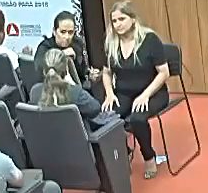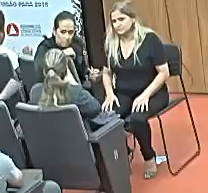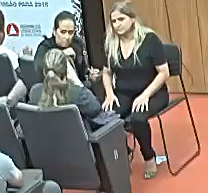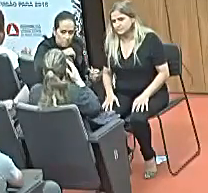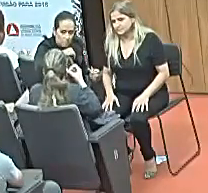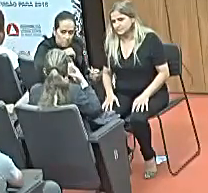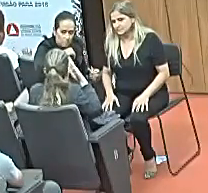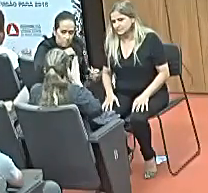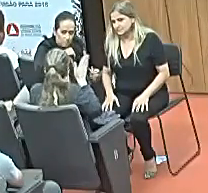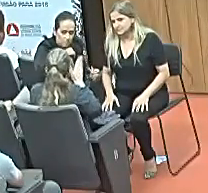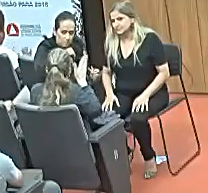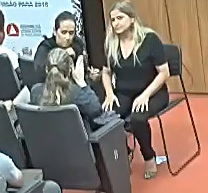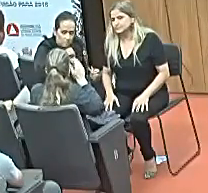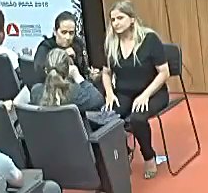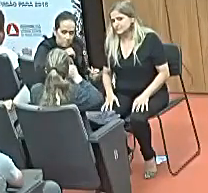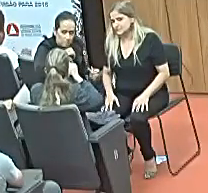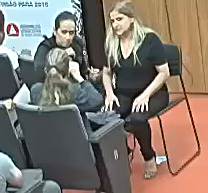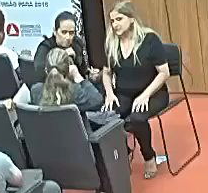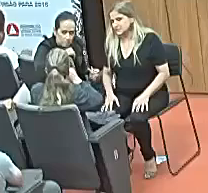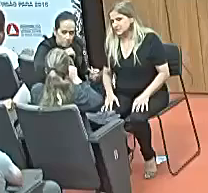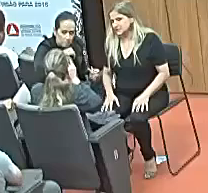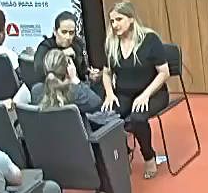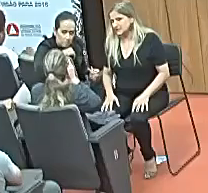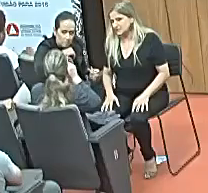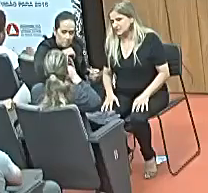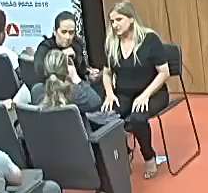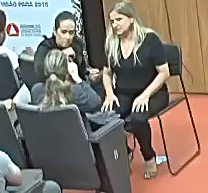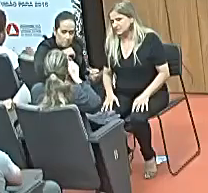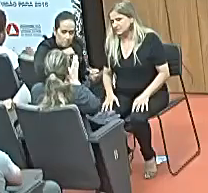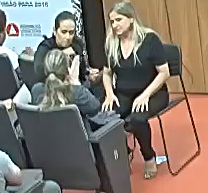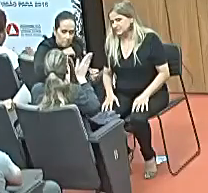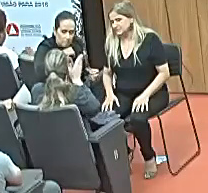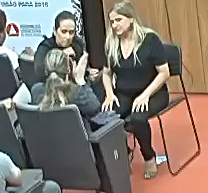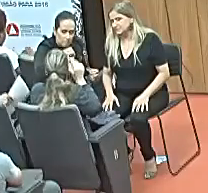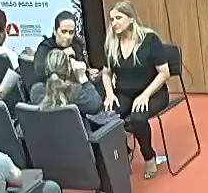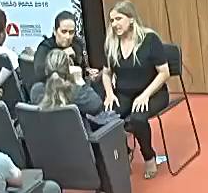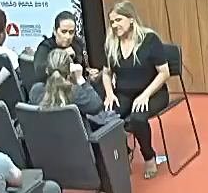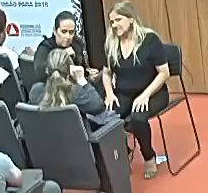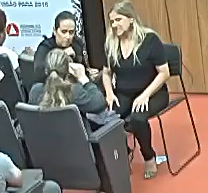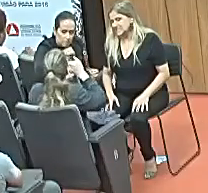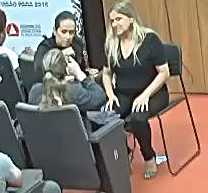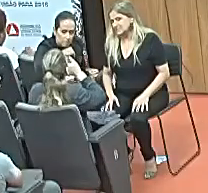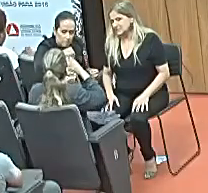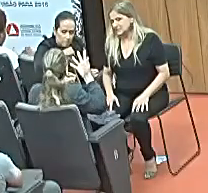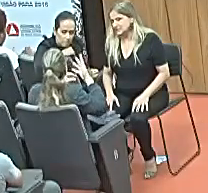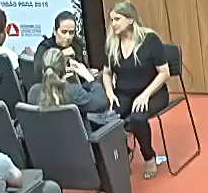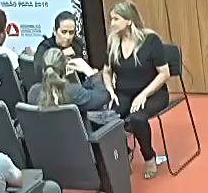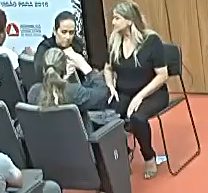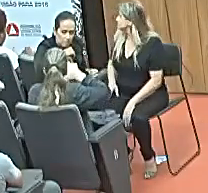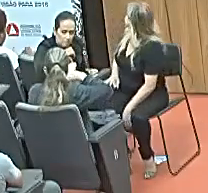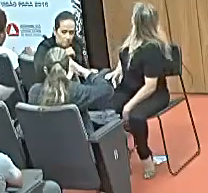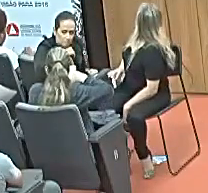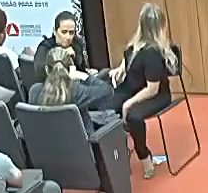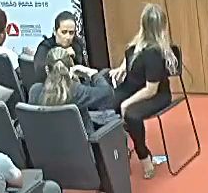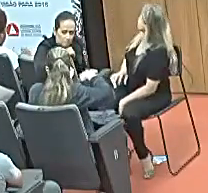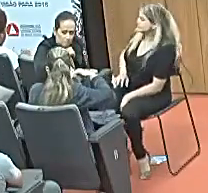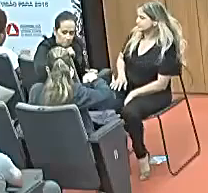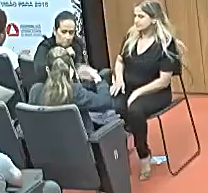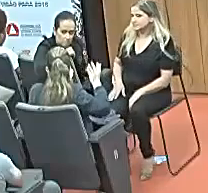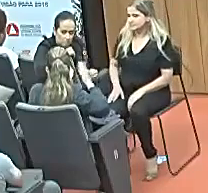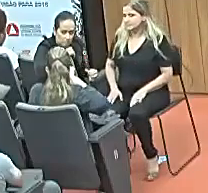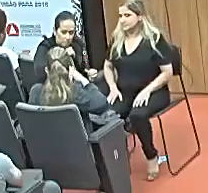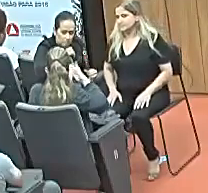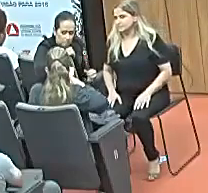ação de alfabetização de jovens adultos e pessoas idosa ela passe